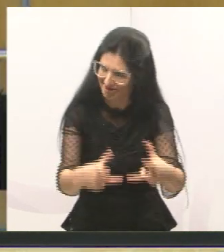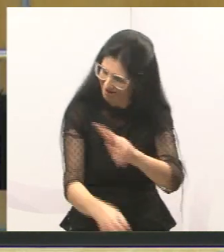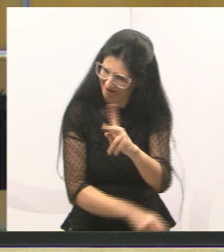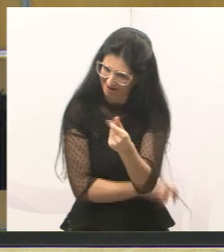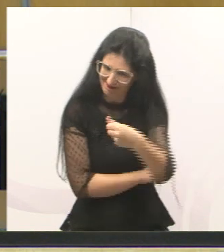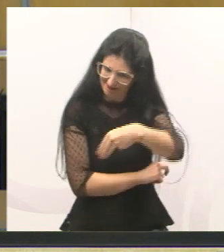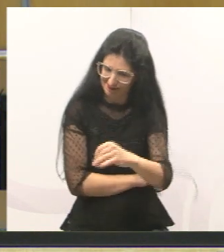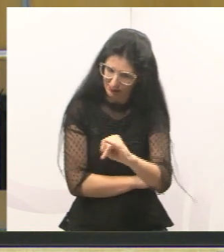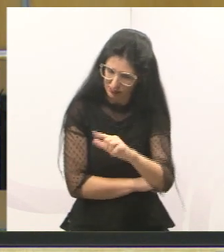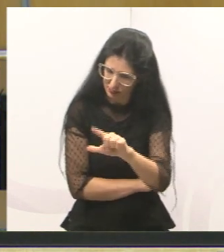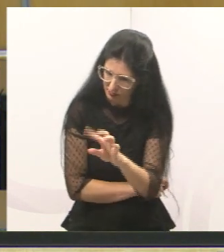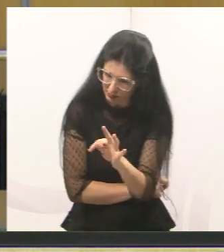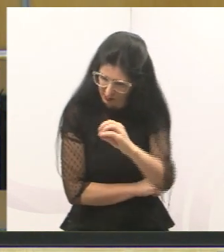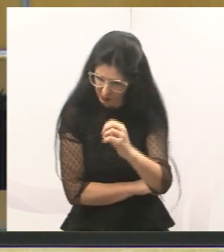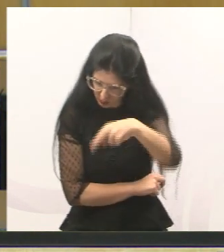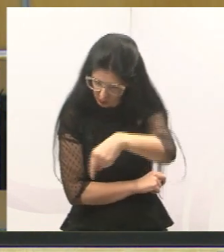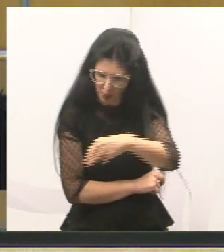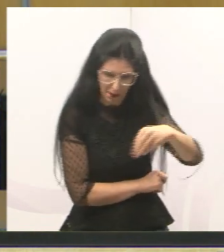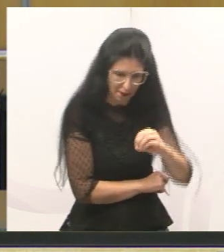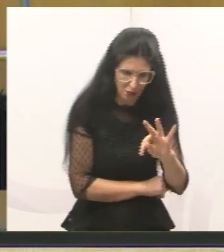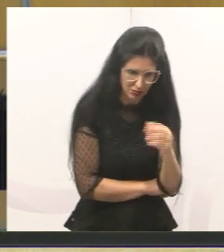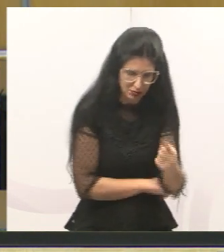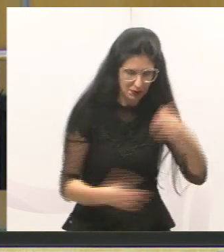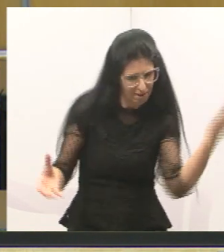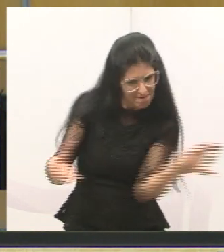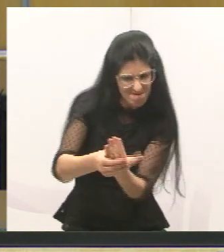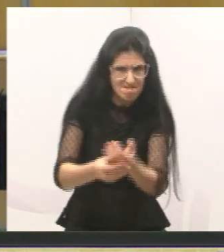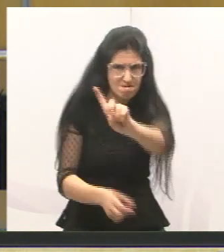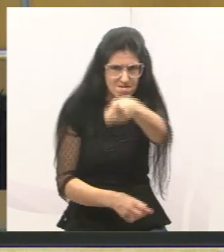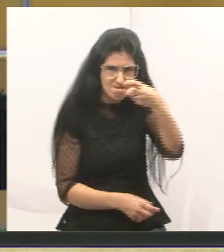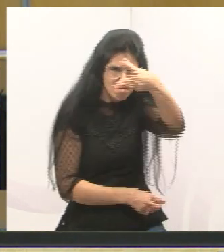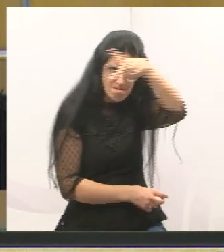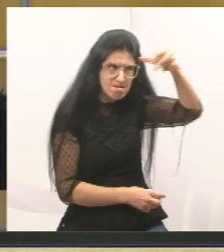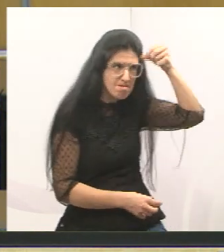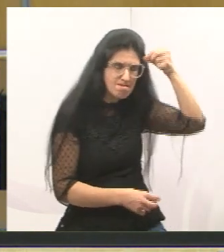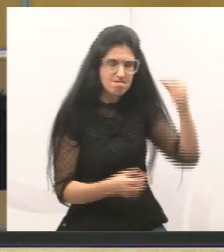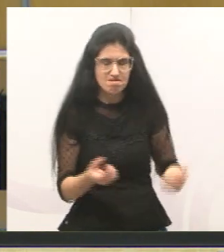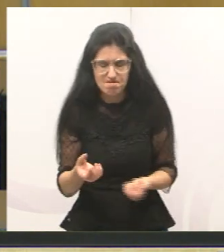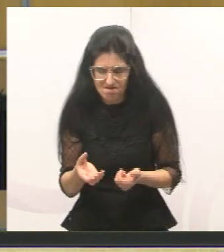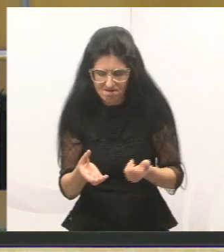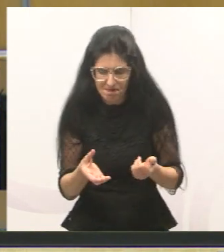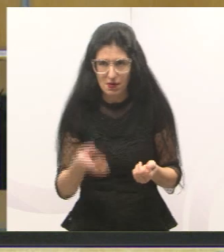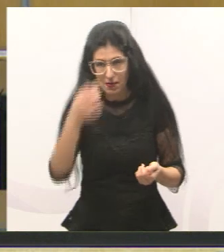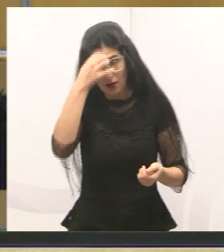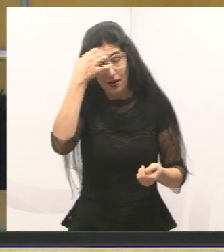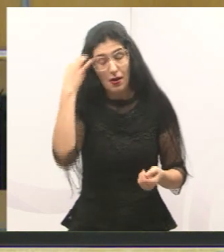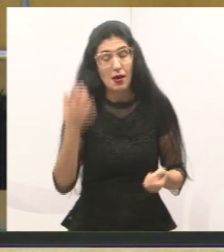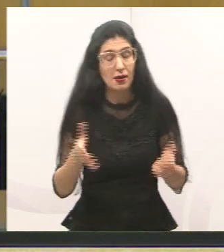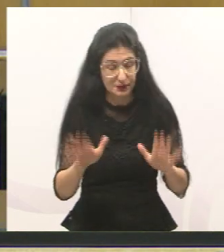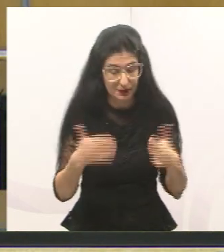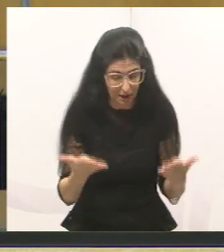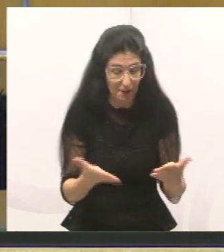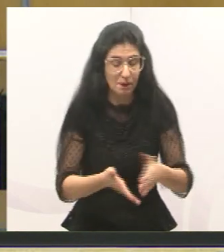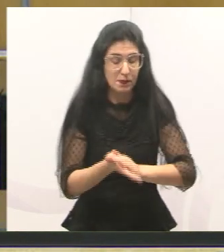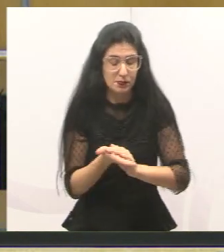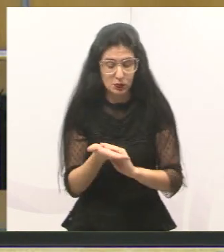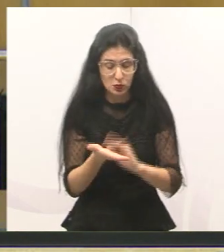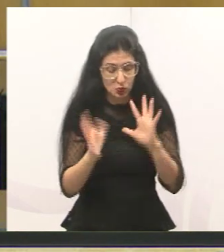já qualificado nos autos do processo em epígrafe, venho respeitosamente perante Vossa Excelência, em face